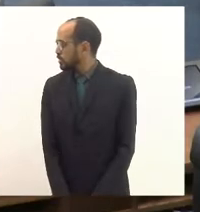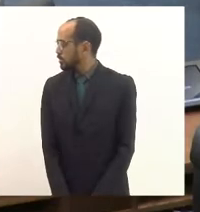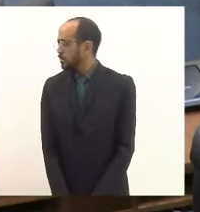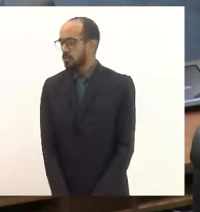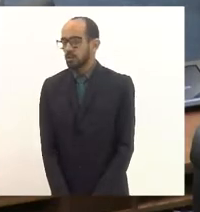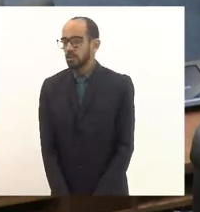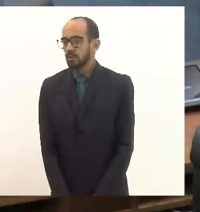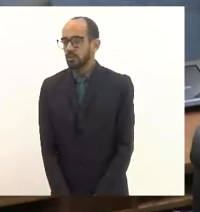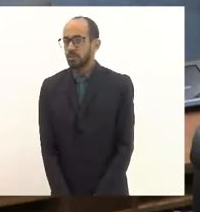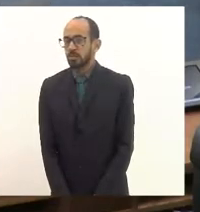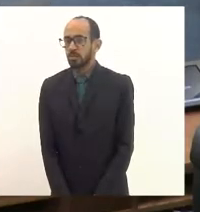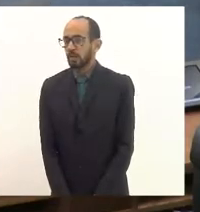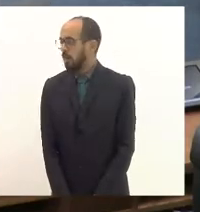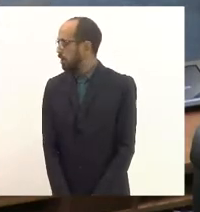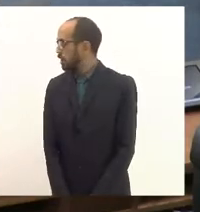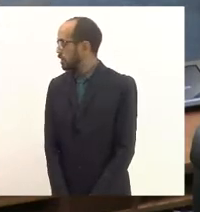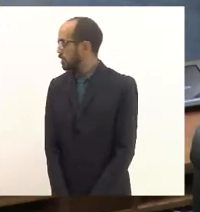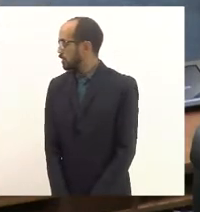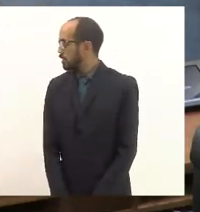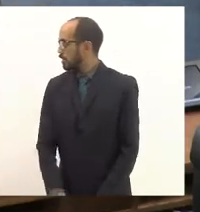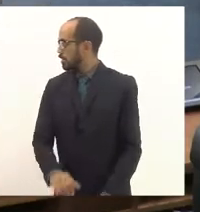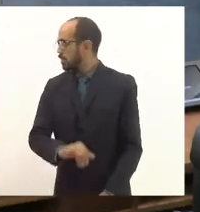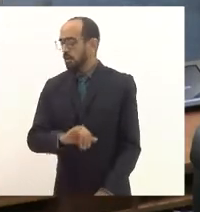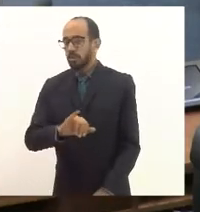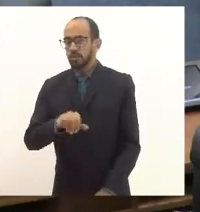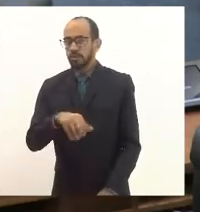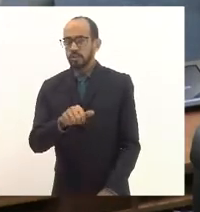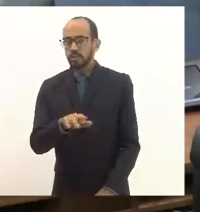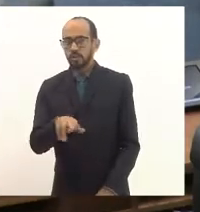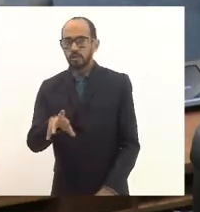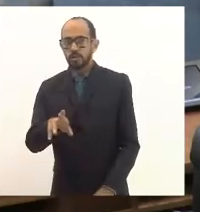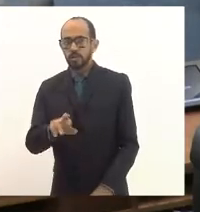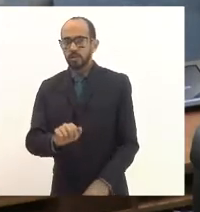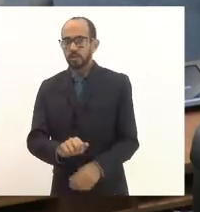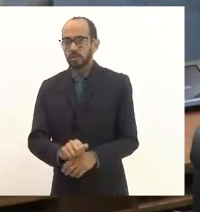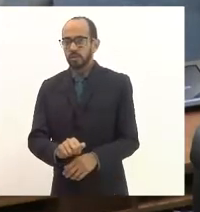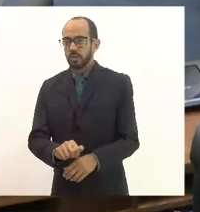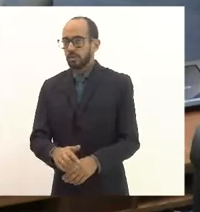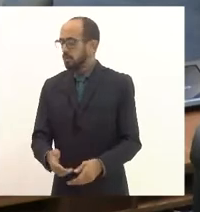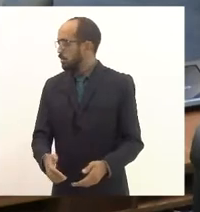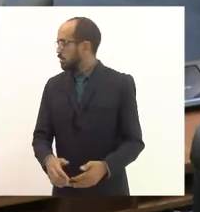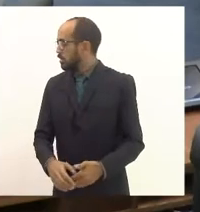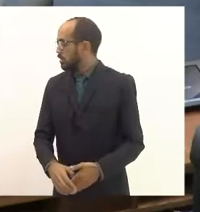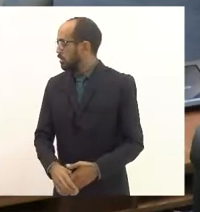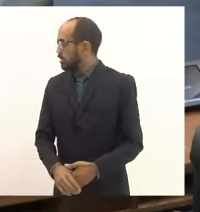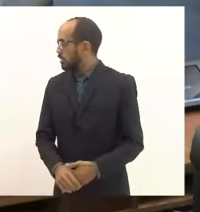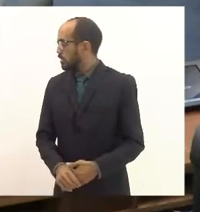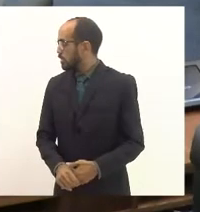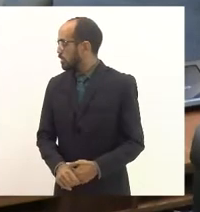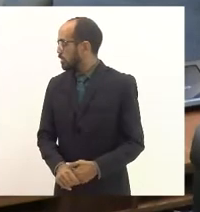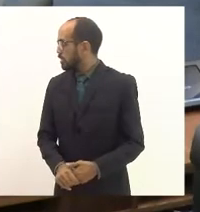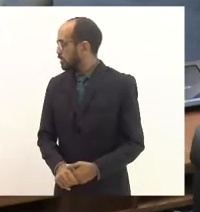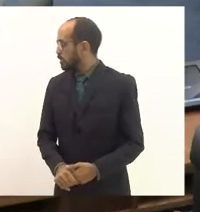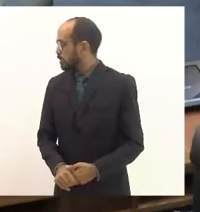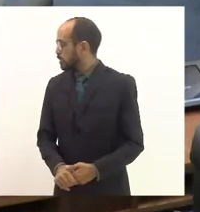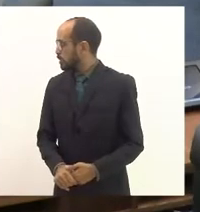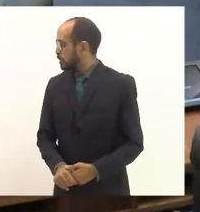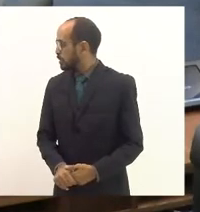Deputado Jair Bittencourt, deputado Marcos Mille, deputado Bruno Dauari, deputado Zaca, deputado Valdo